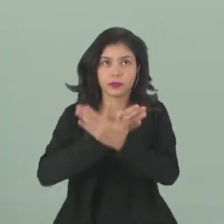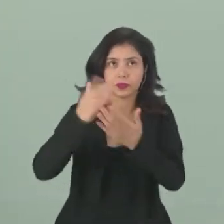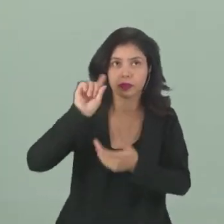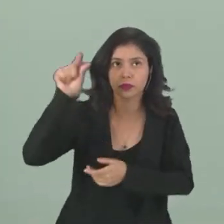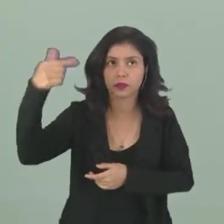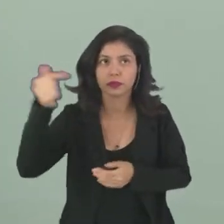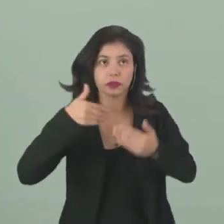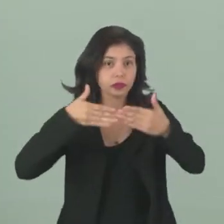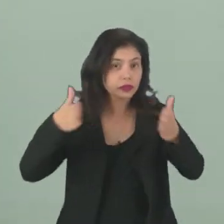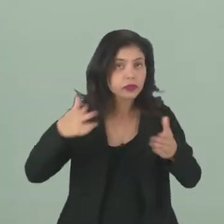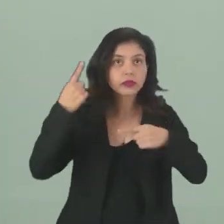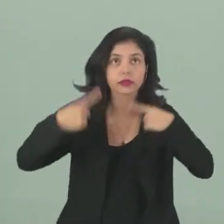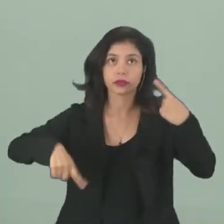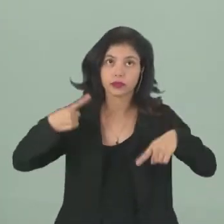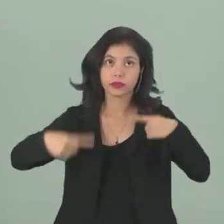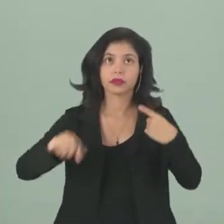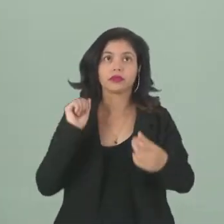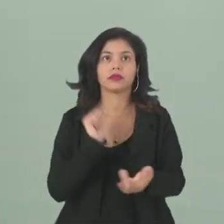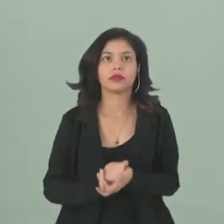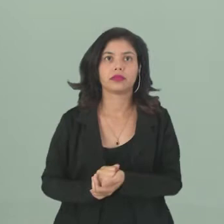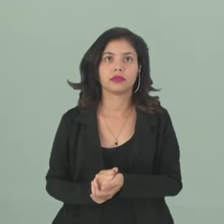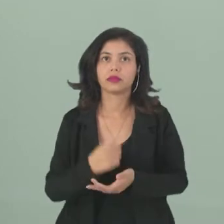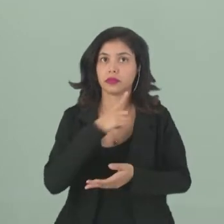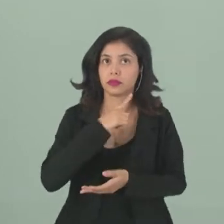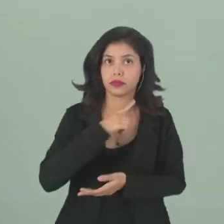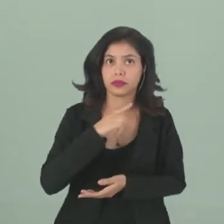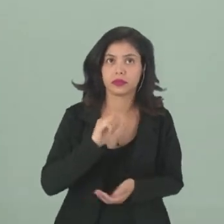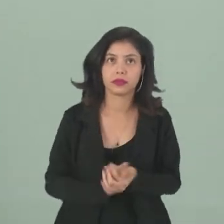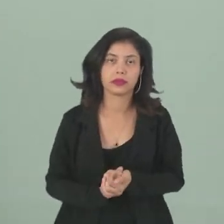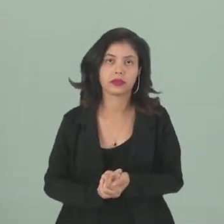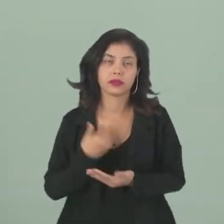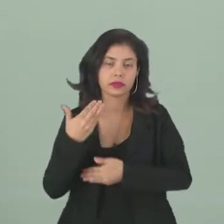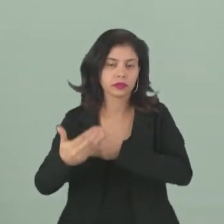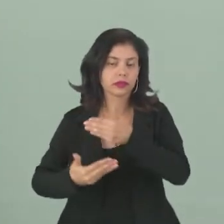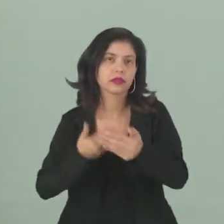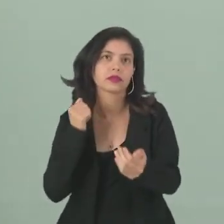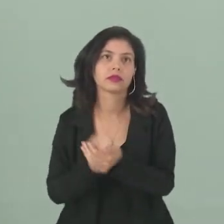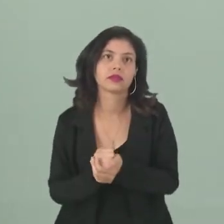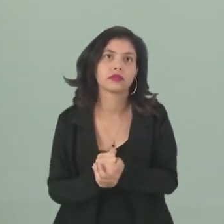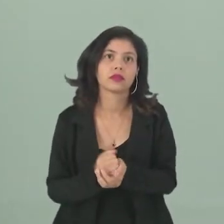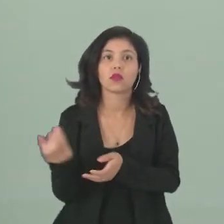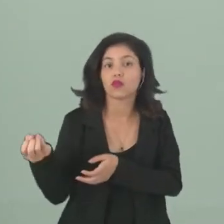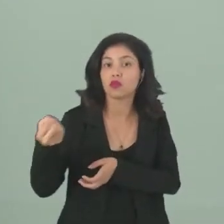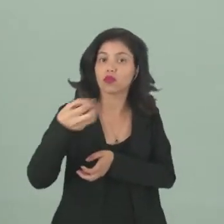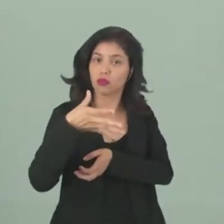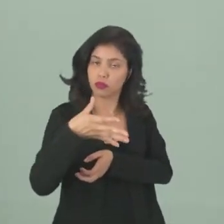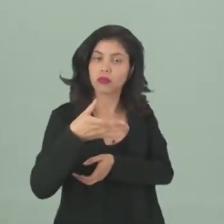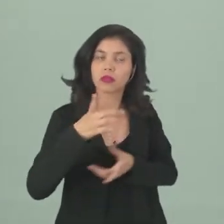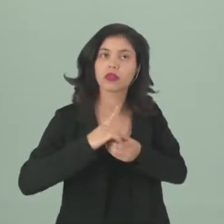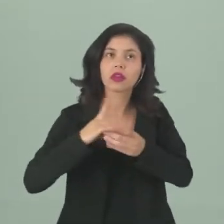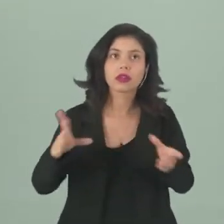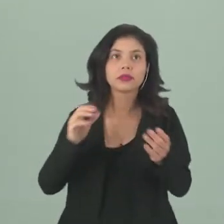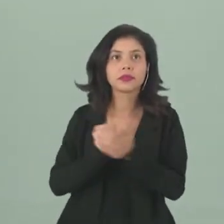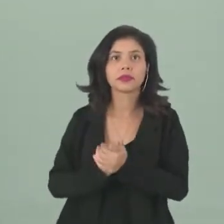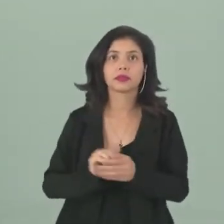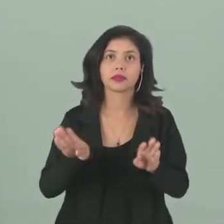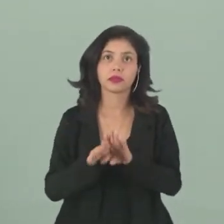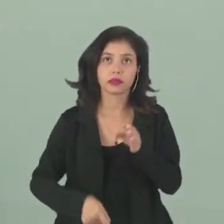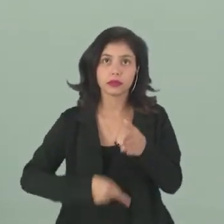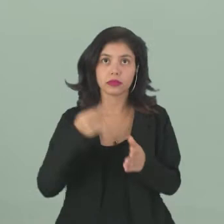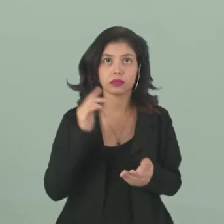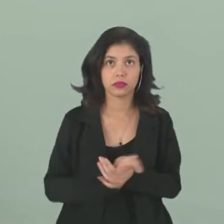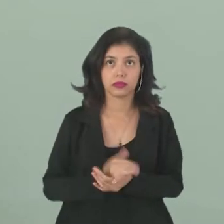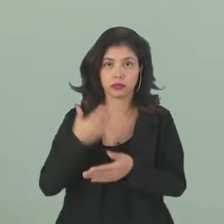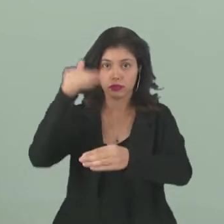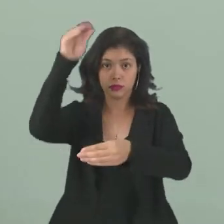Foi iniciada após a chamada abertura política, ou processo de redemocratização, que teve seu ápice na